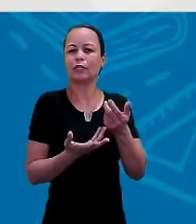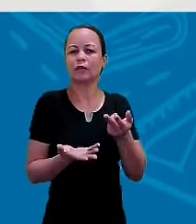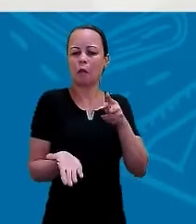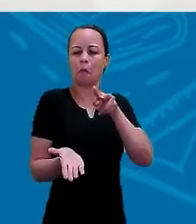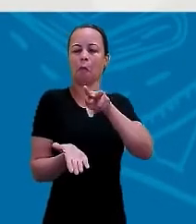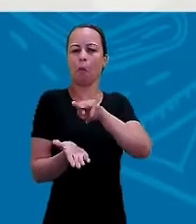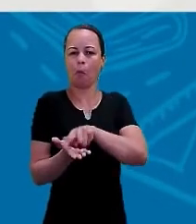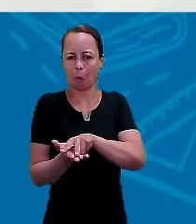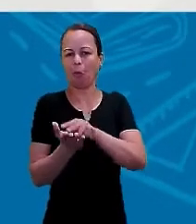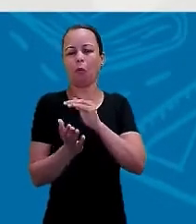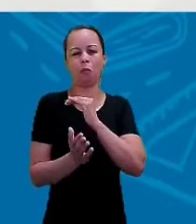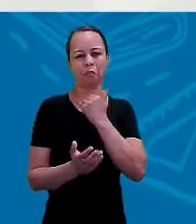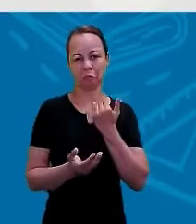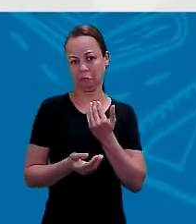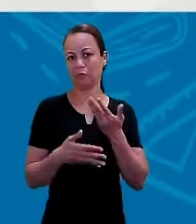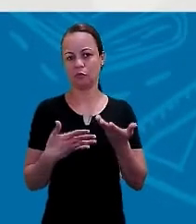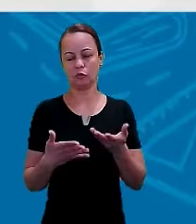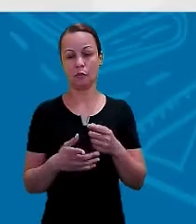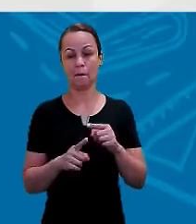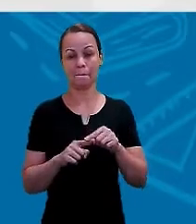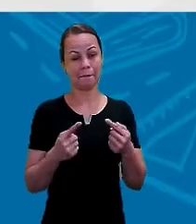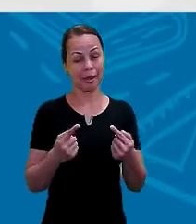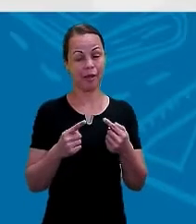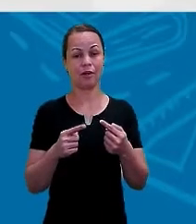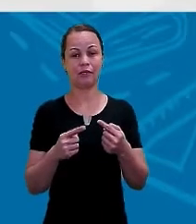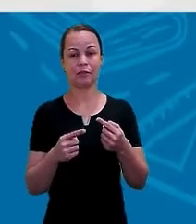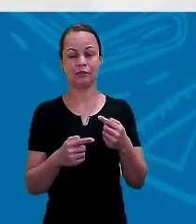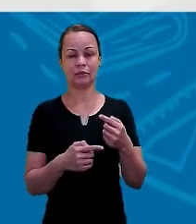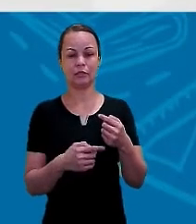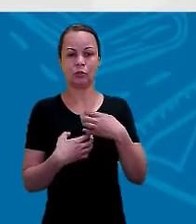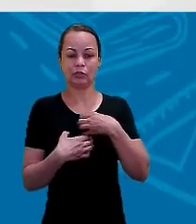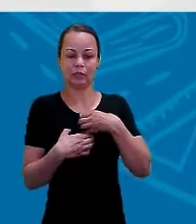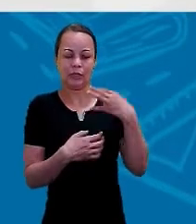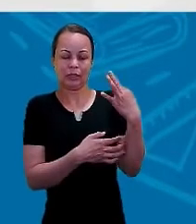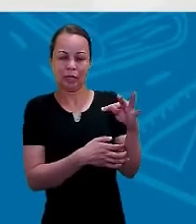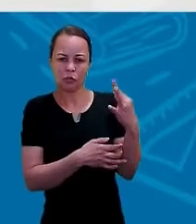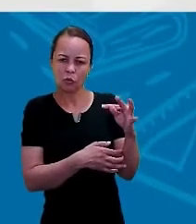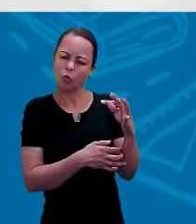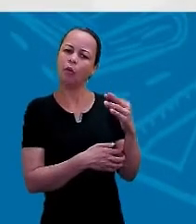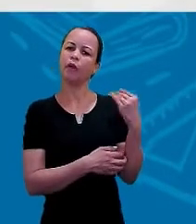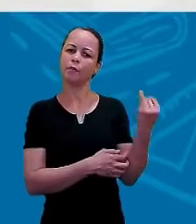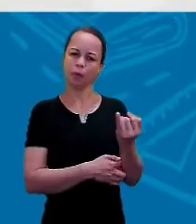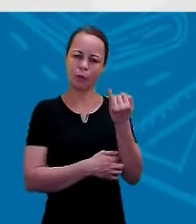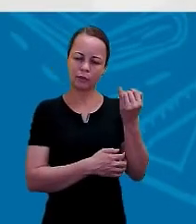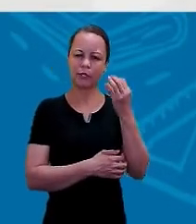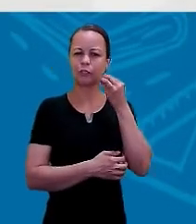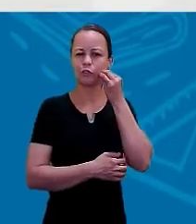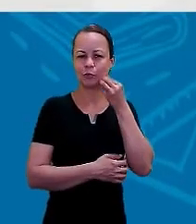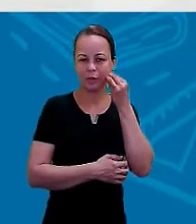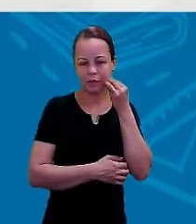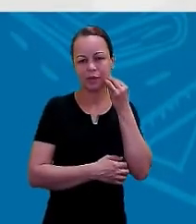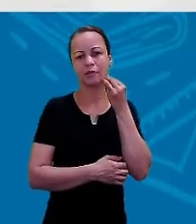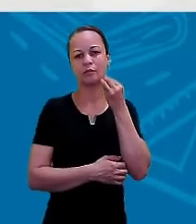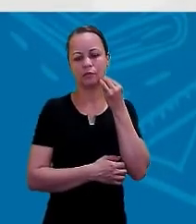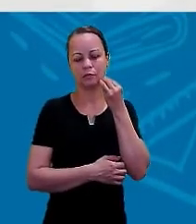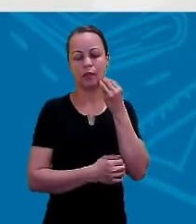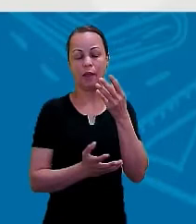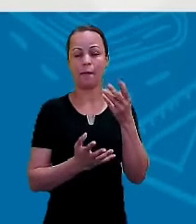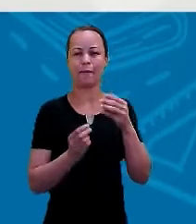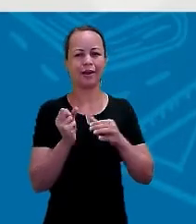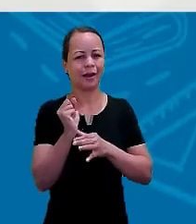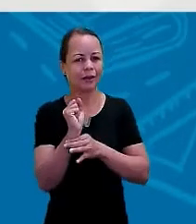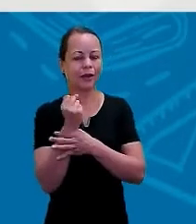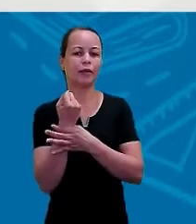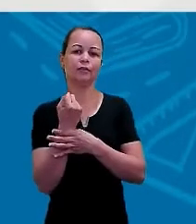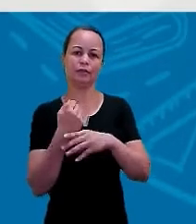algo de errado com você e que você precisa se cuidar? Então a dor é uma experiência relevante para o quê? Para garantir a